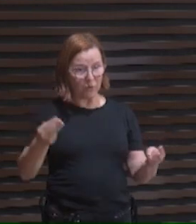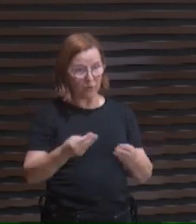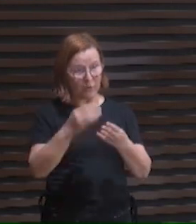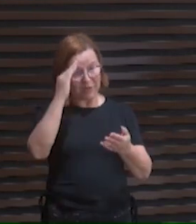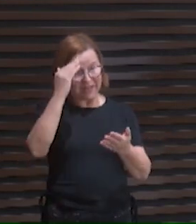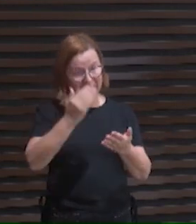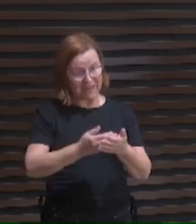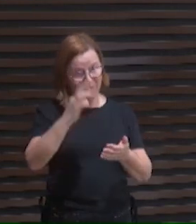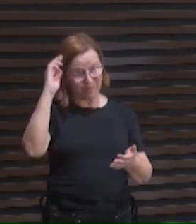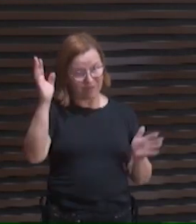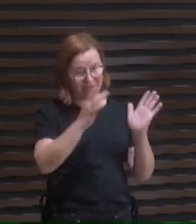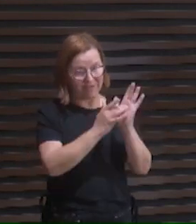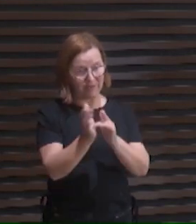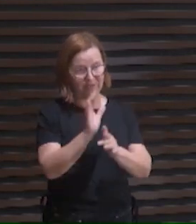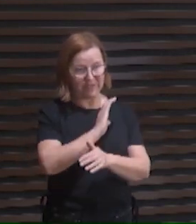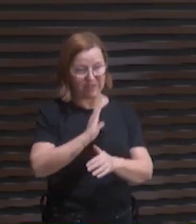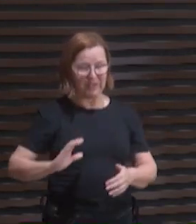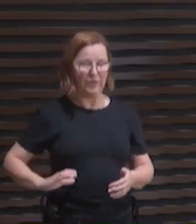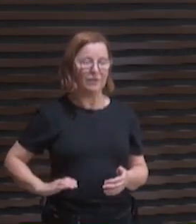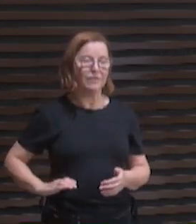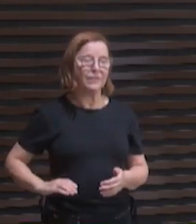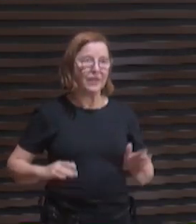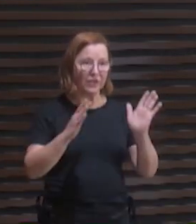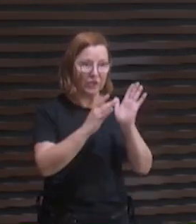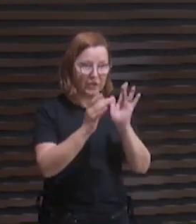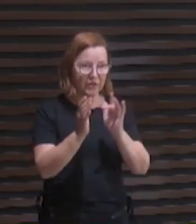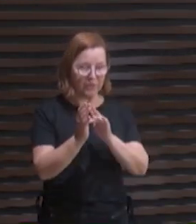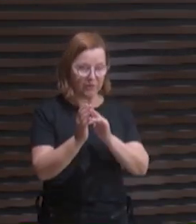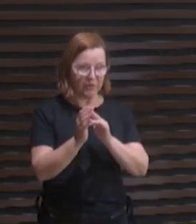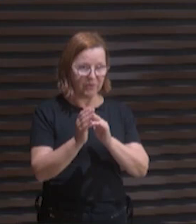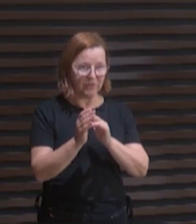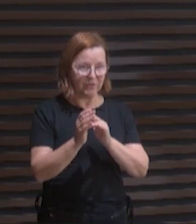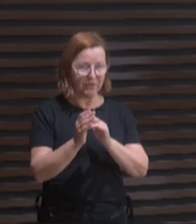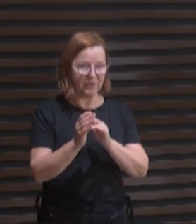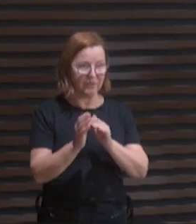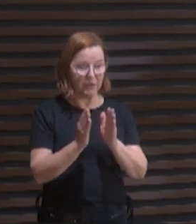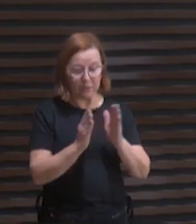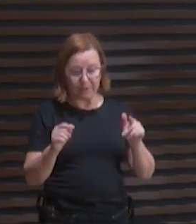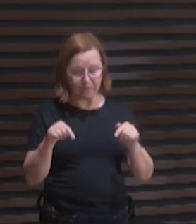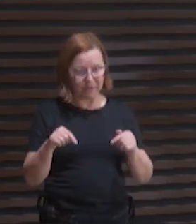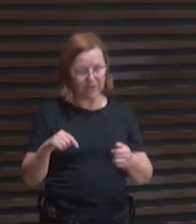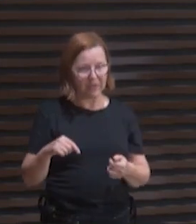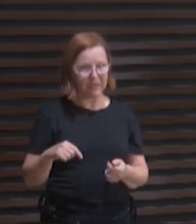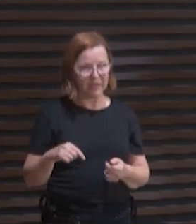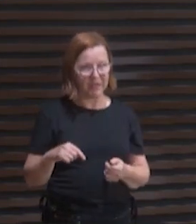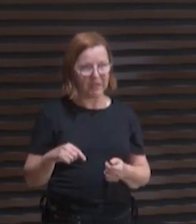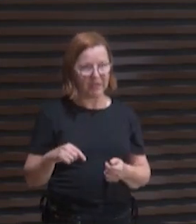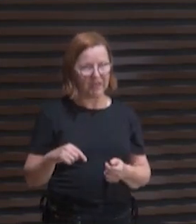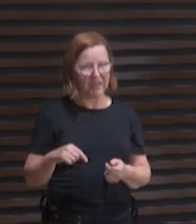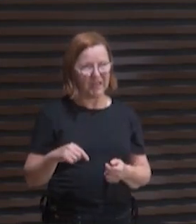Jesus, em todo o seu ministério terreno, ele não conseguiu mais do que uns 500